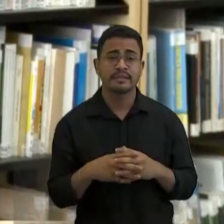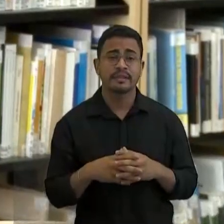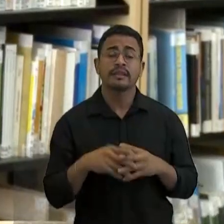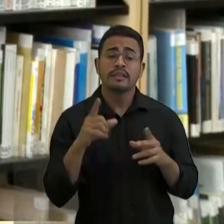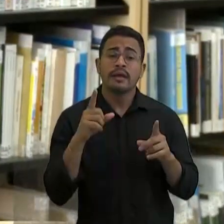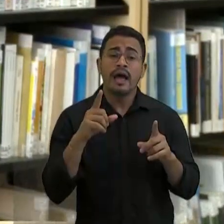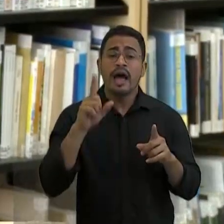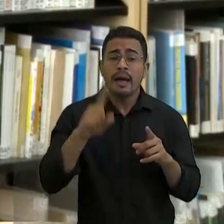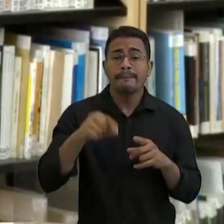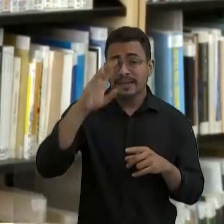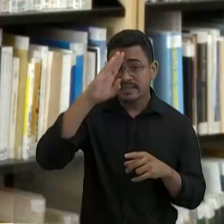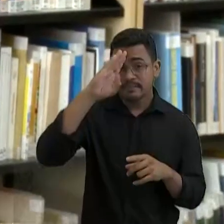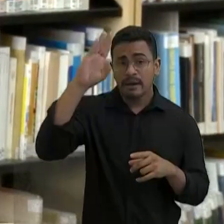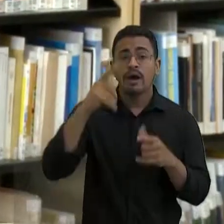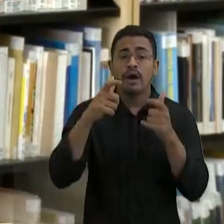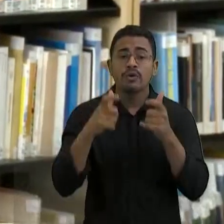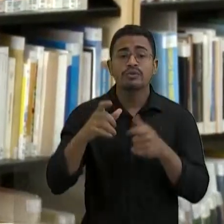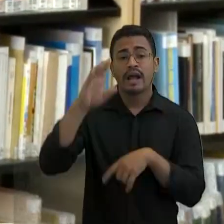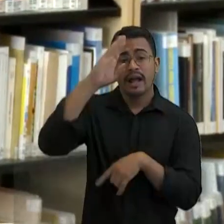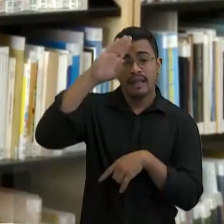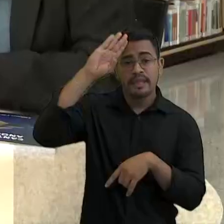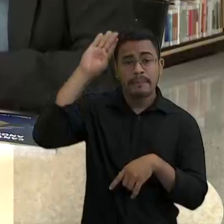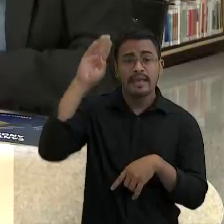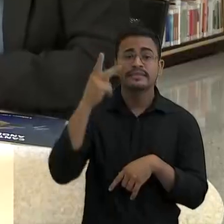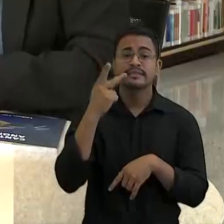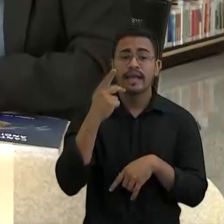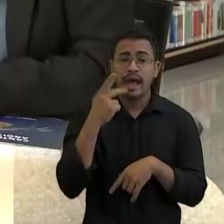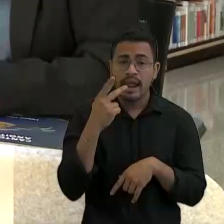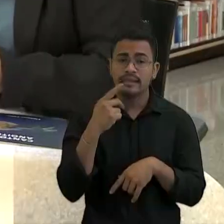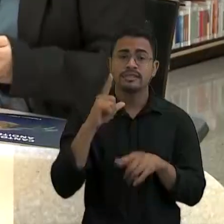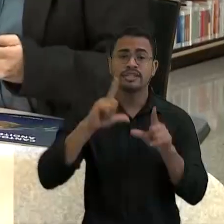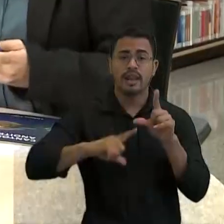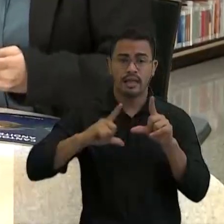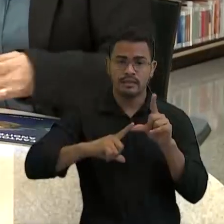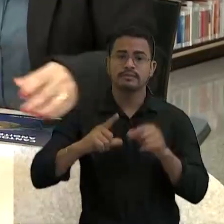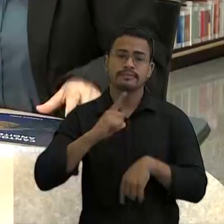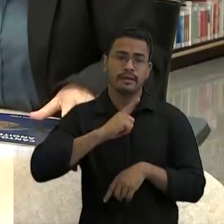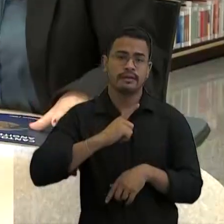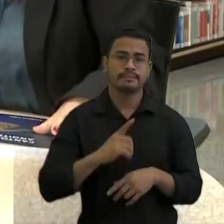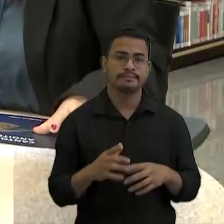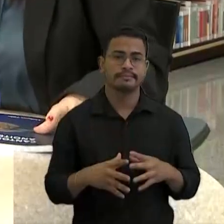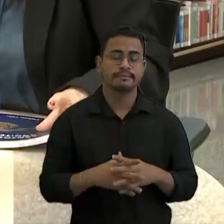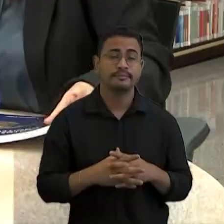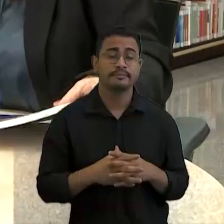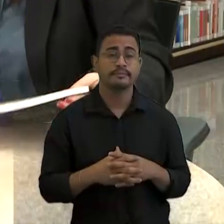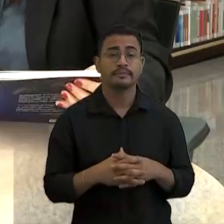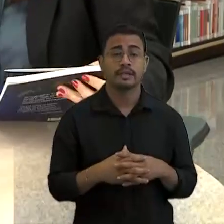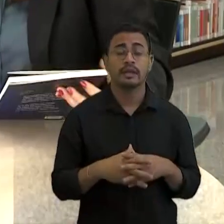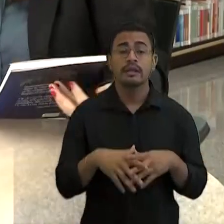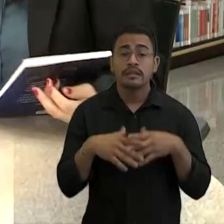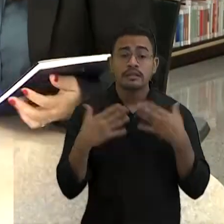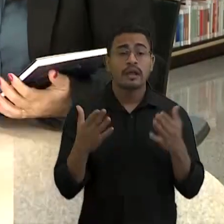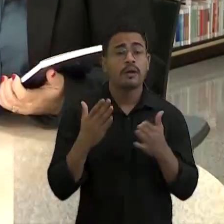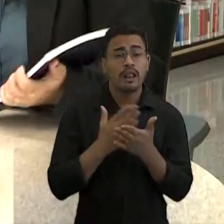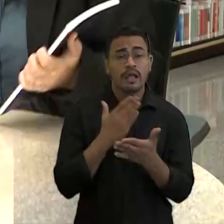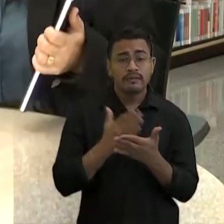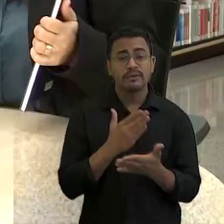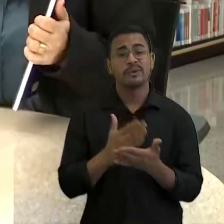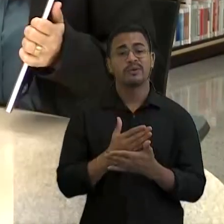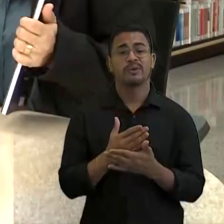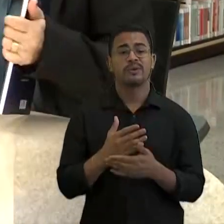na Academia Cearense de Letras. Então, os livros Cantos do Anoitecer